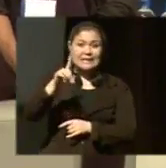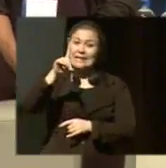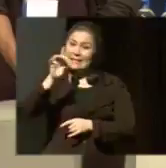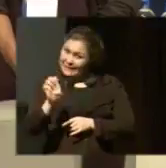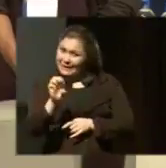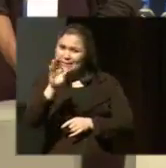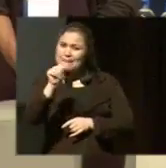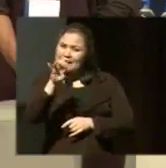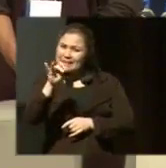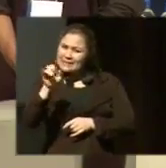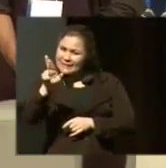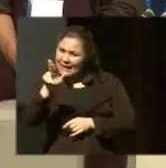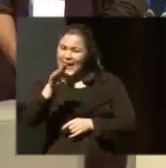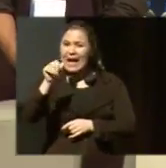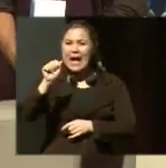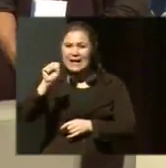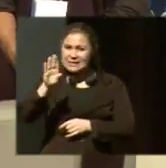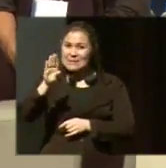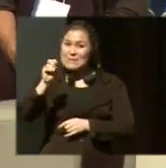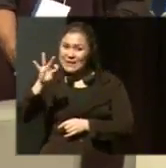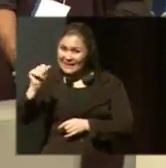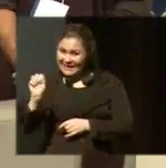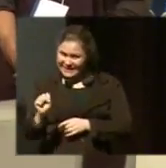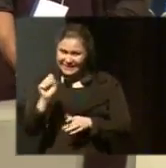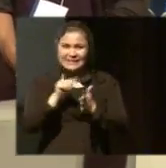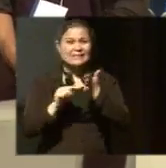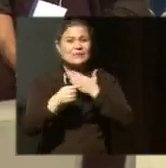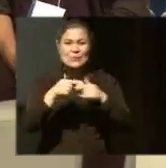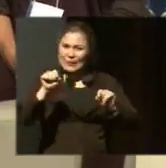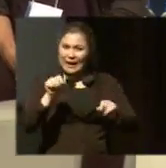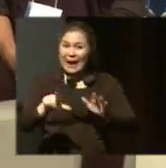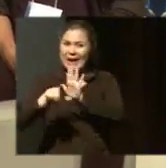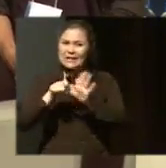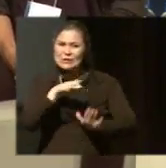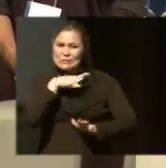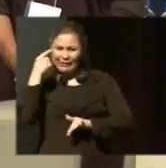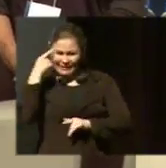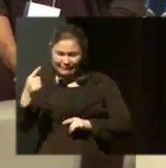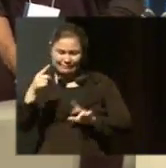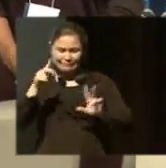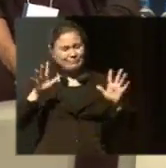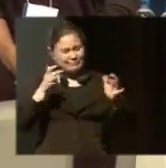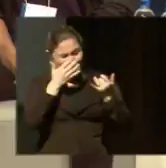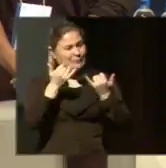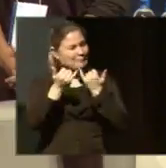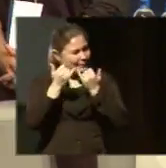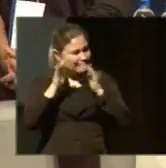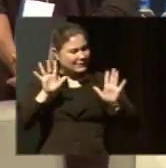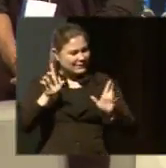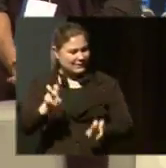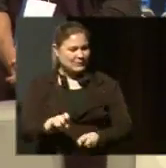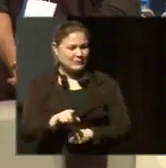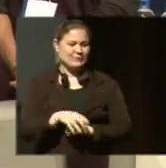Exatamente. Ah, sim. Despedida em grande estilo. É. Isso, né? Eu acho que é mais ou menos por aí.